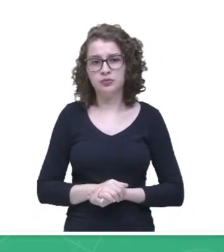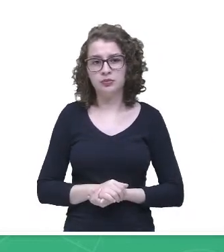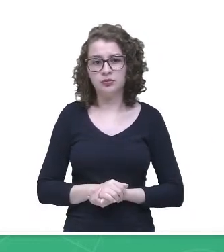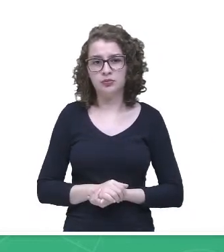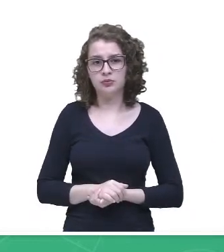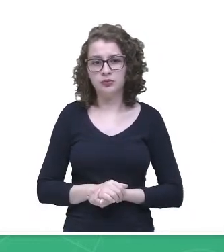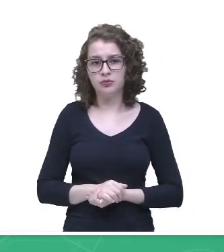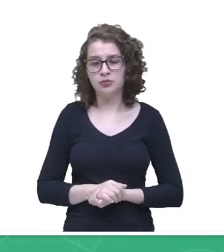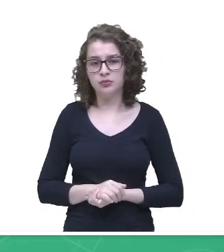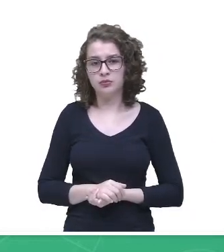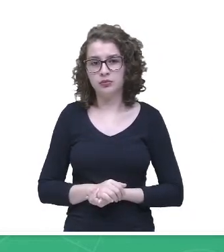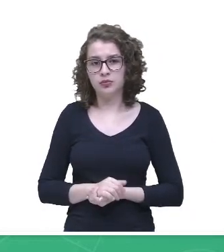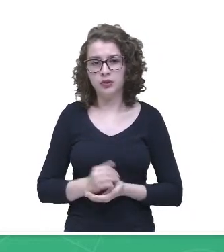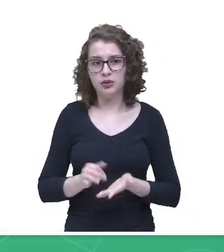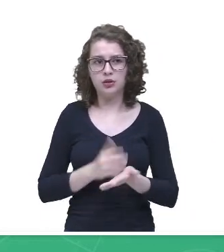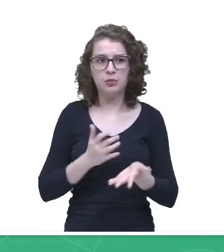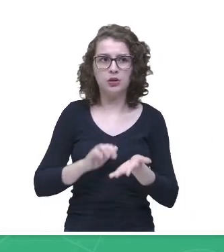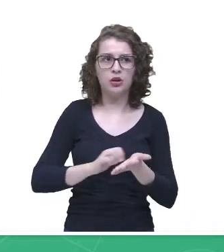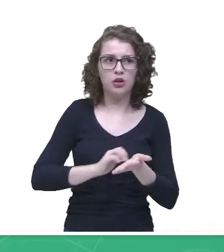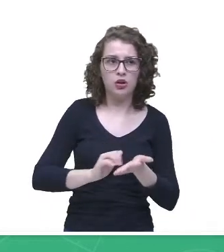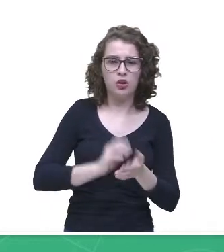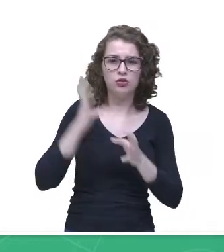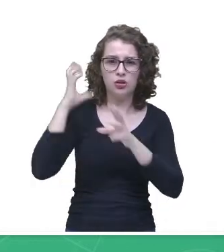né, de contabilidade, de